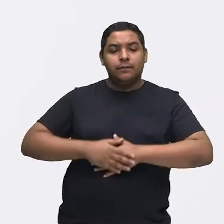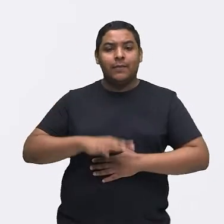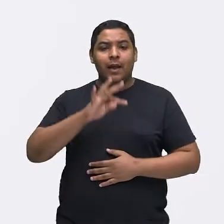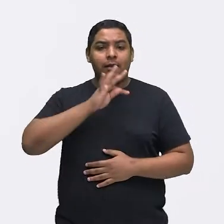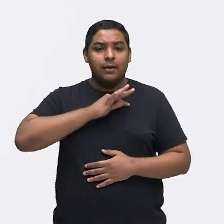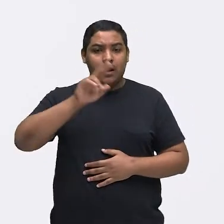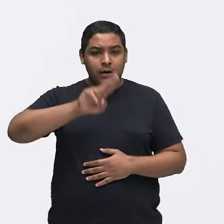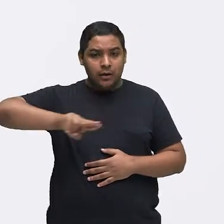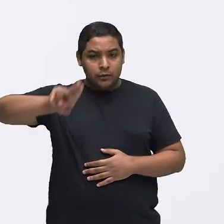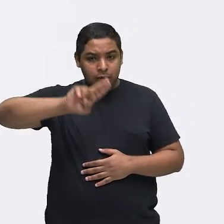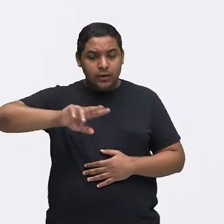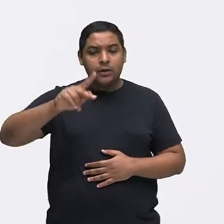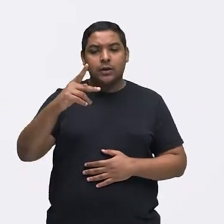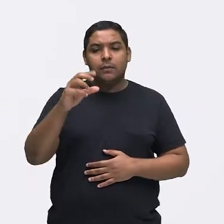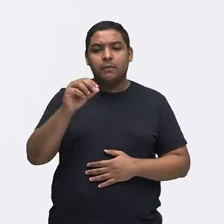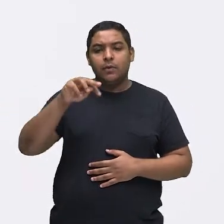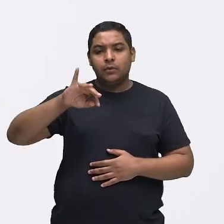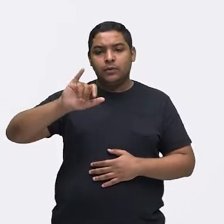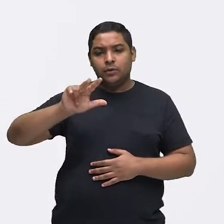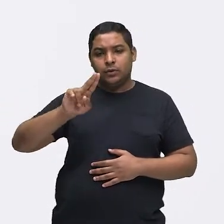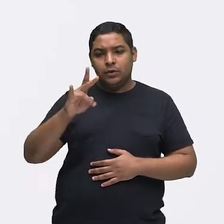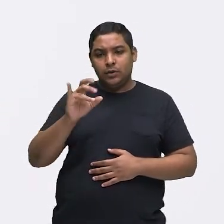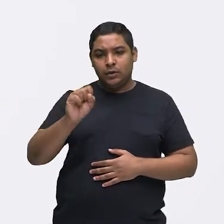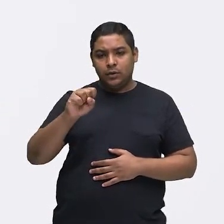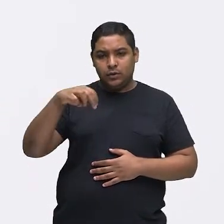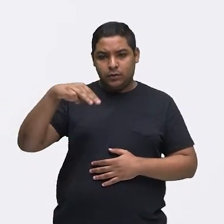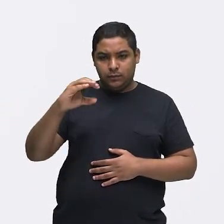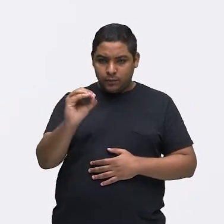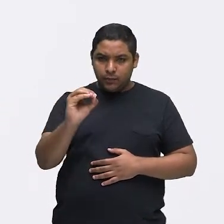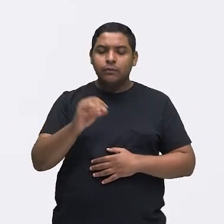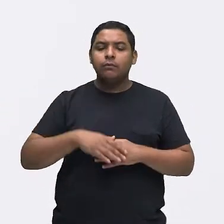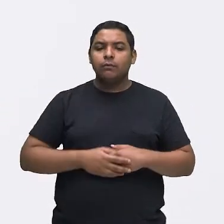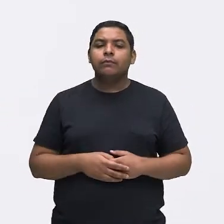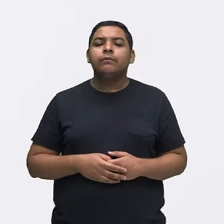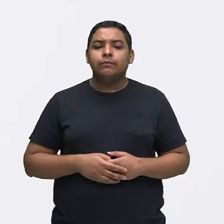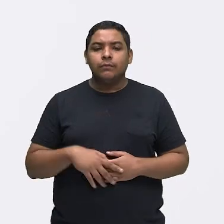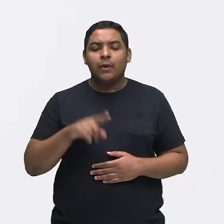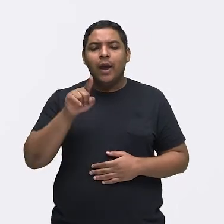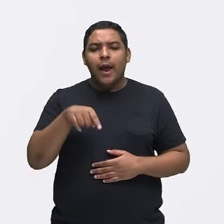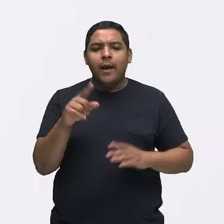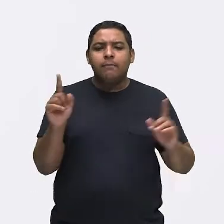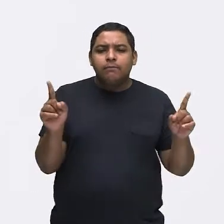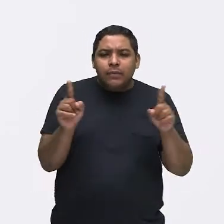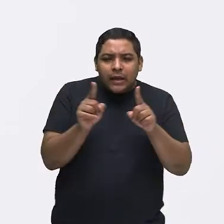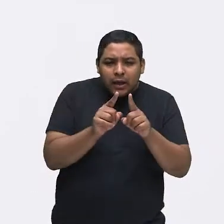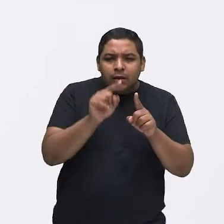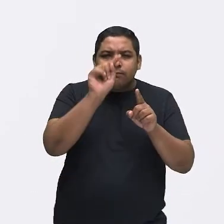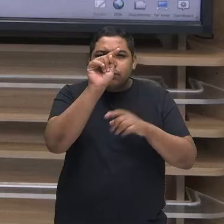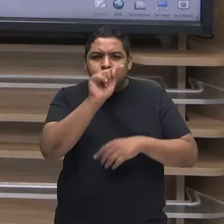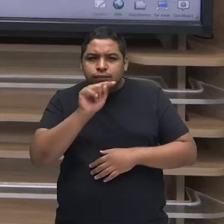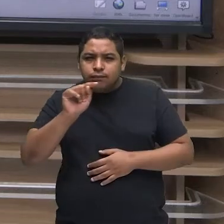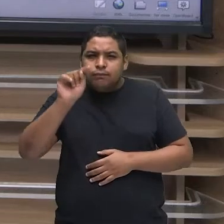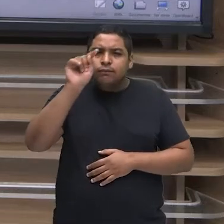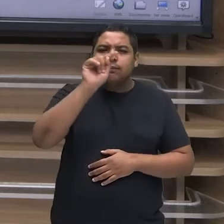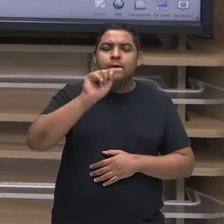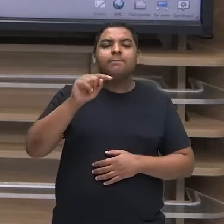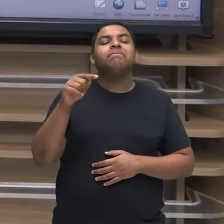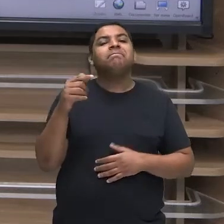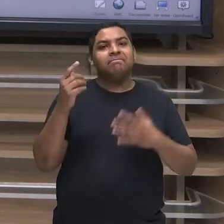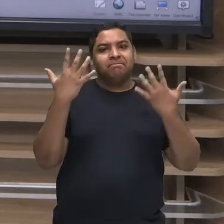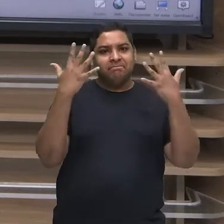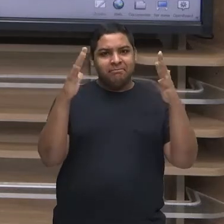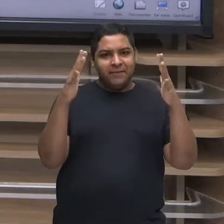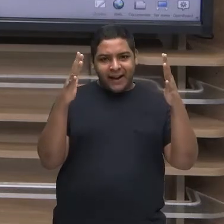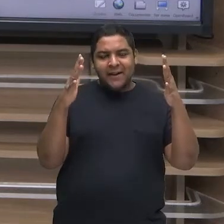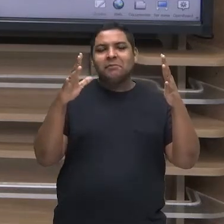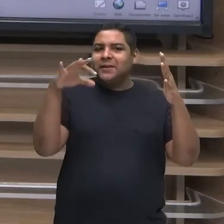pontilhismo, desenho em que as imagens são definidas por pequenas manchas ou pontos. Então, parabéns quem